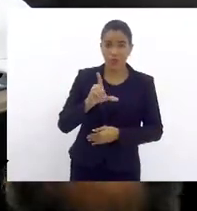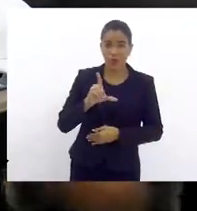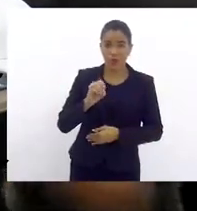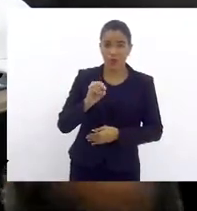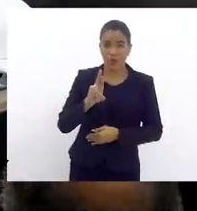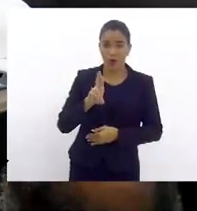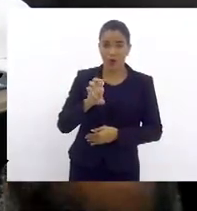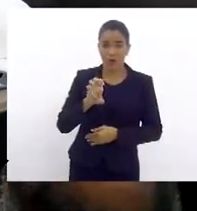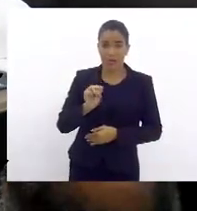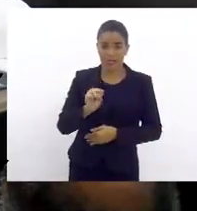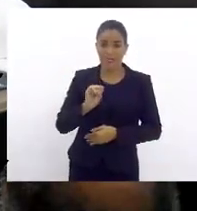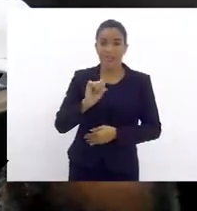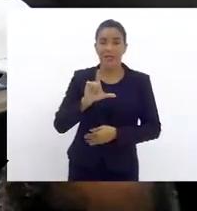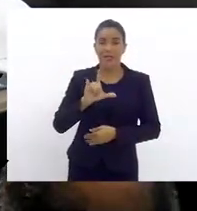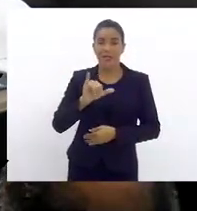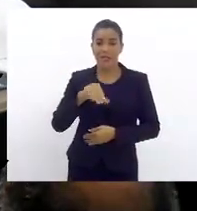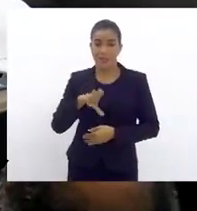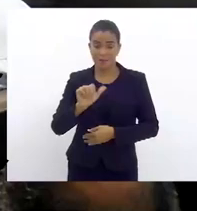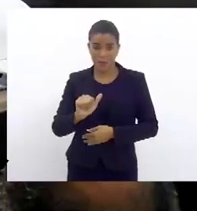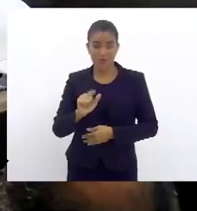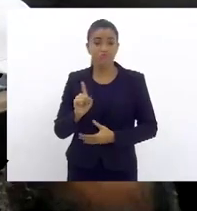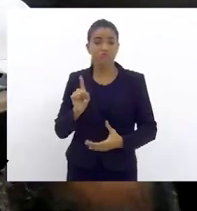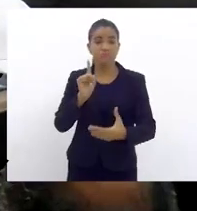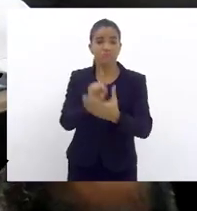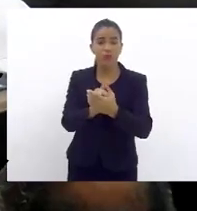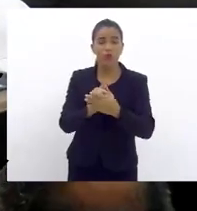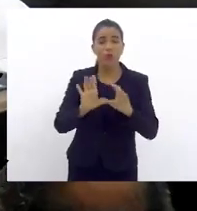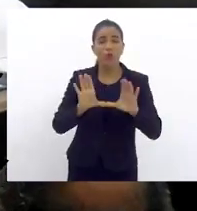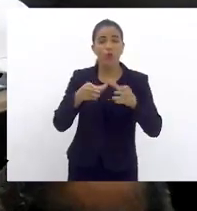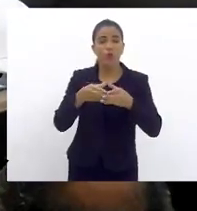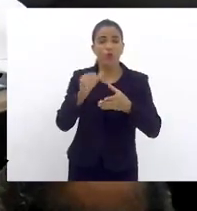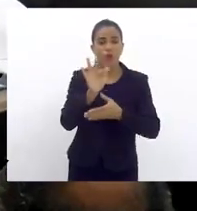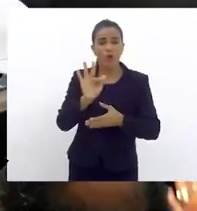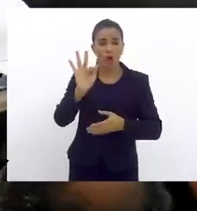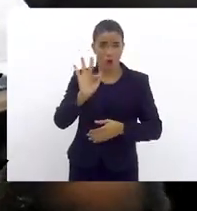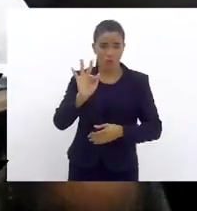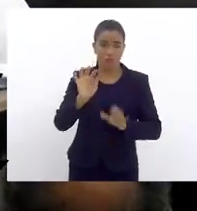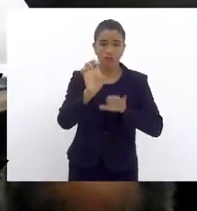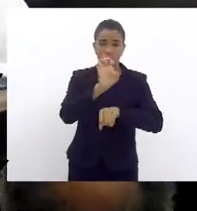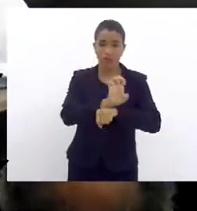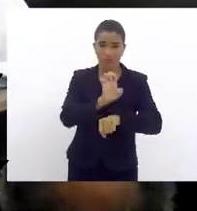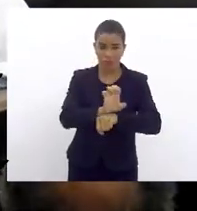que é do fórum estadual de mulheres negras do Rio de Janeiro